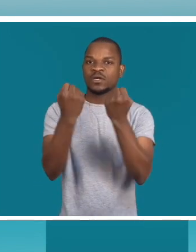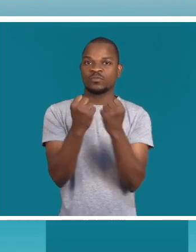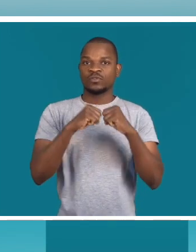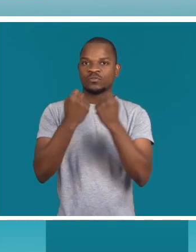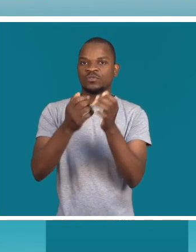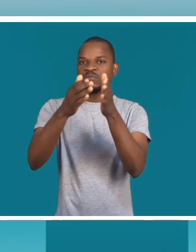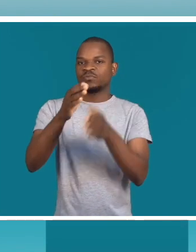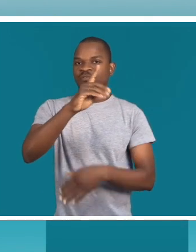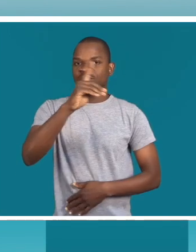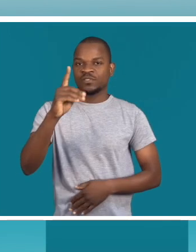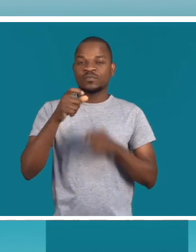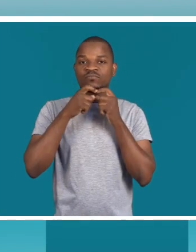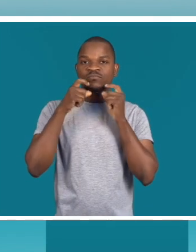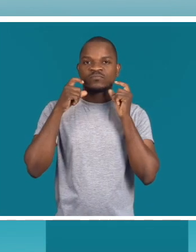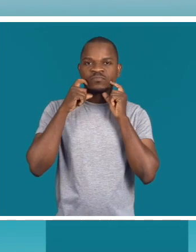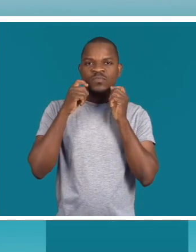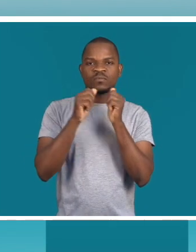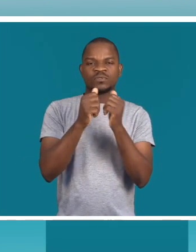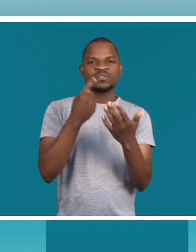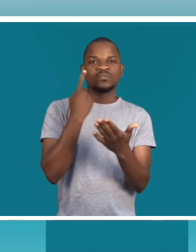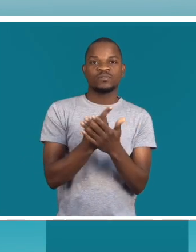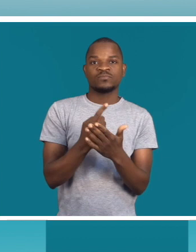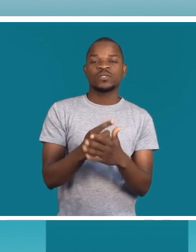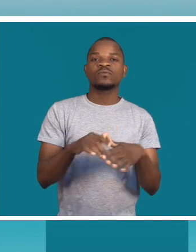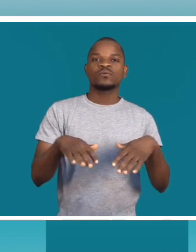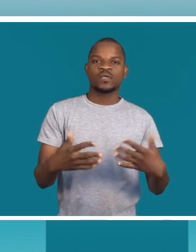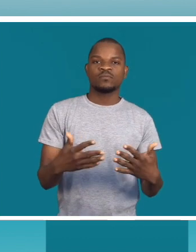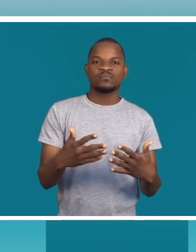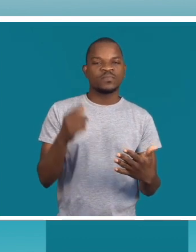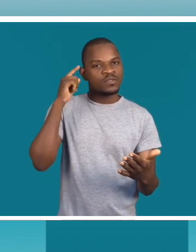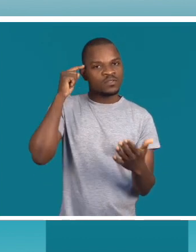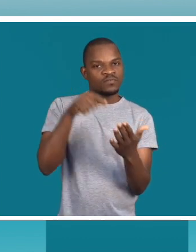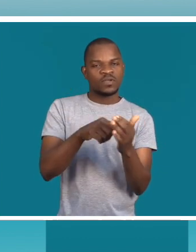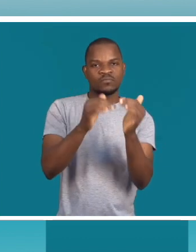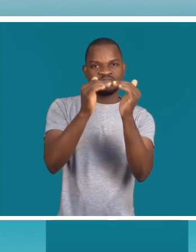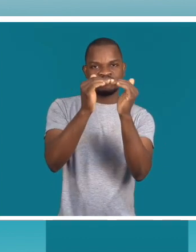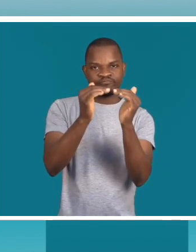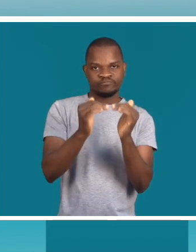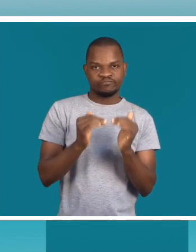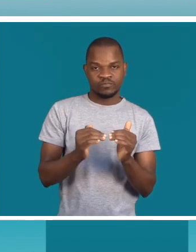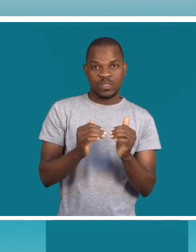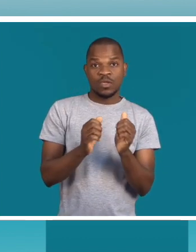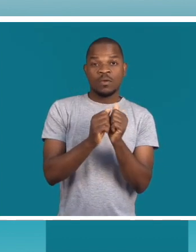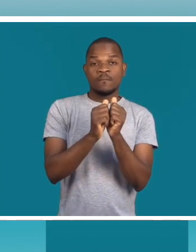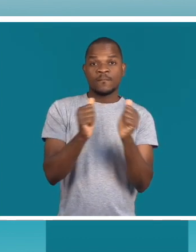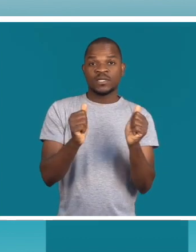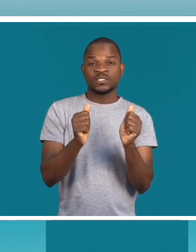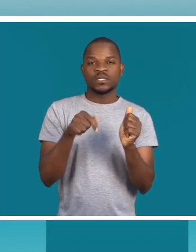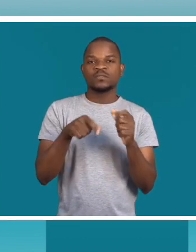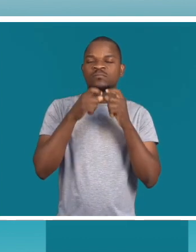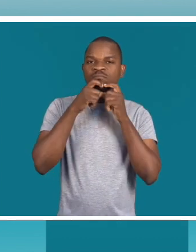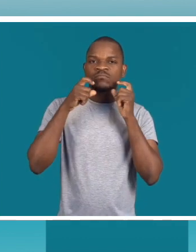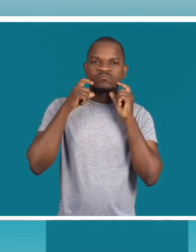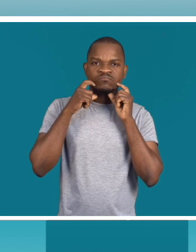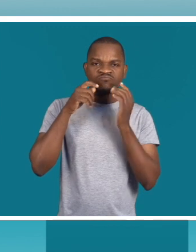Moçambique. É preciso dizer que isto é um processo. Aliás, ao construir-se no país